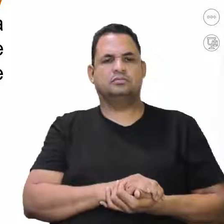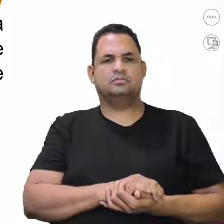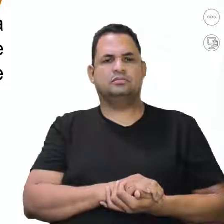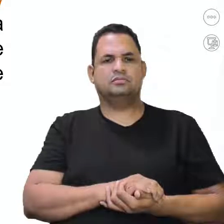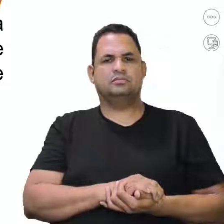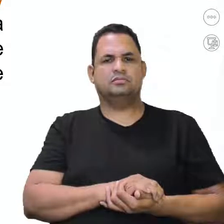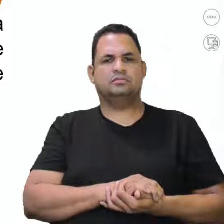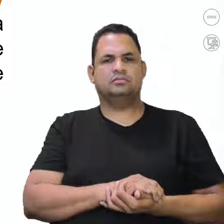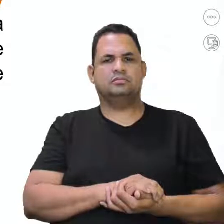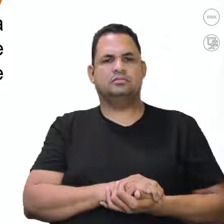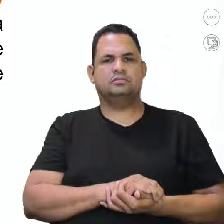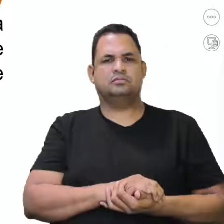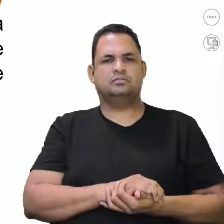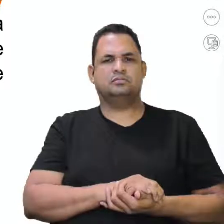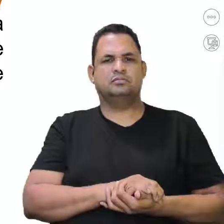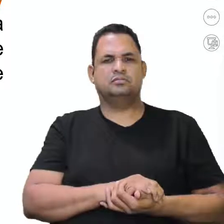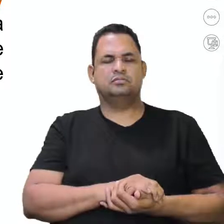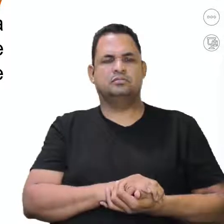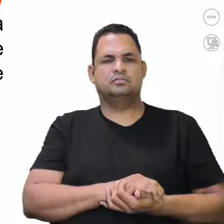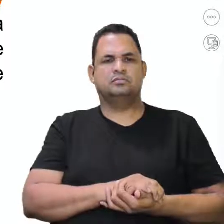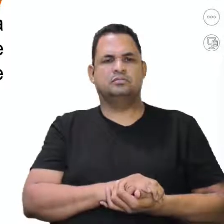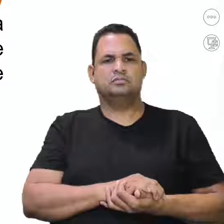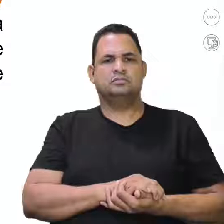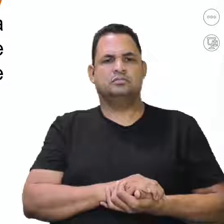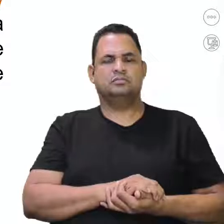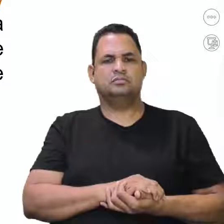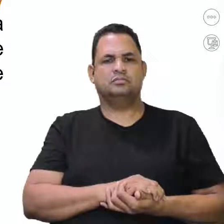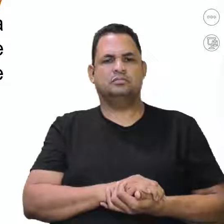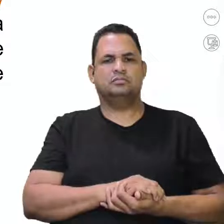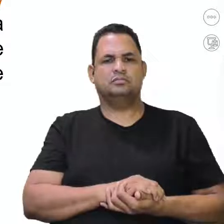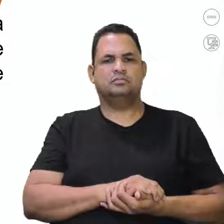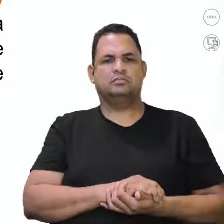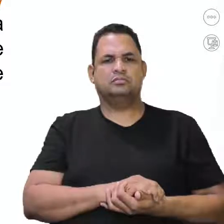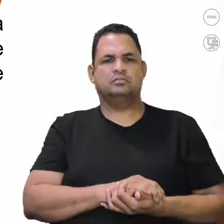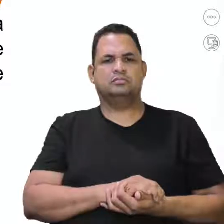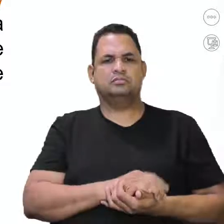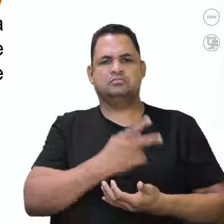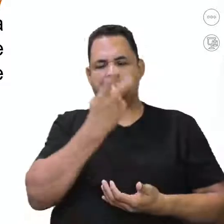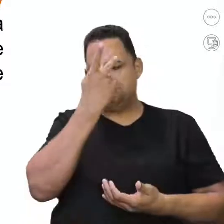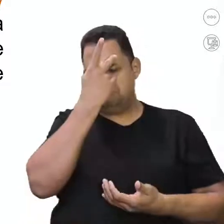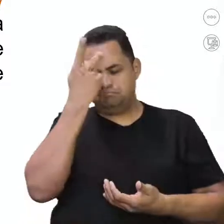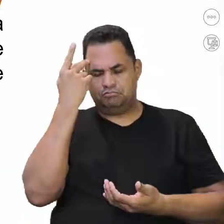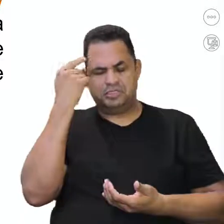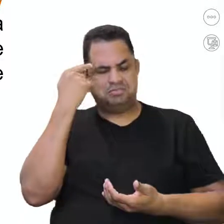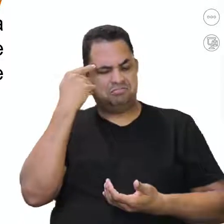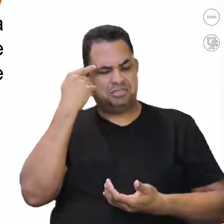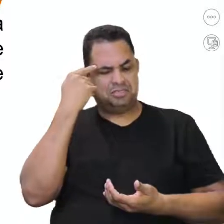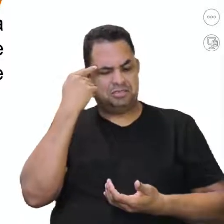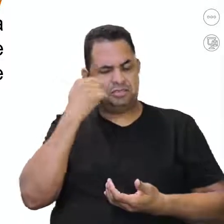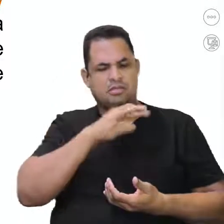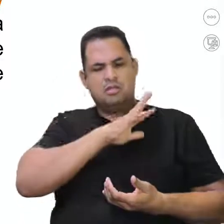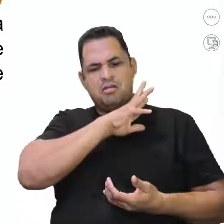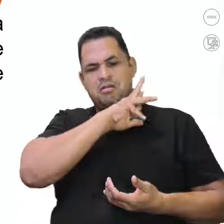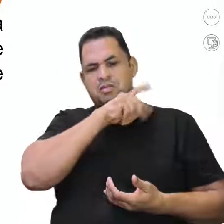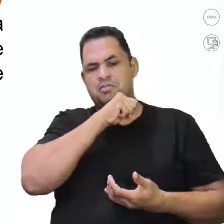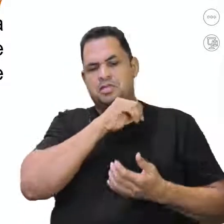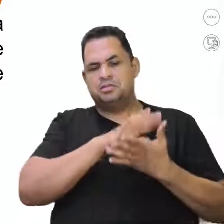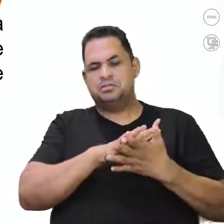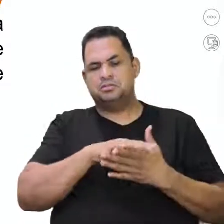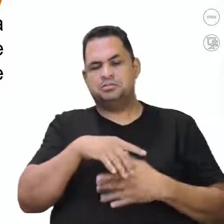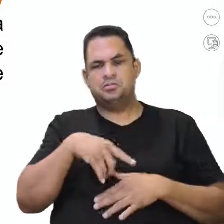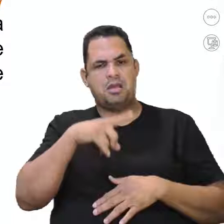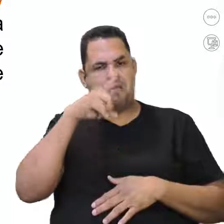People think animals are dangerous. Então, pessoas pensam que animais são